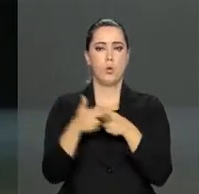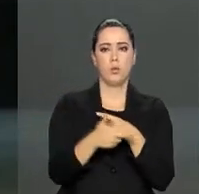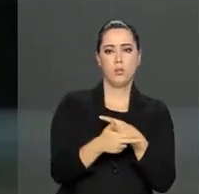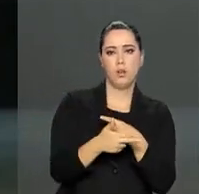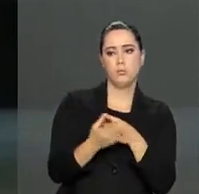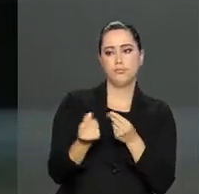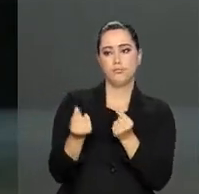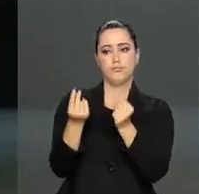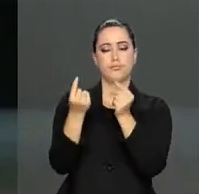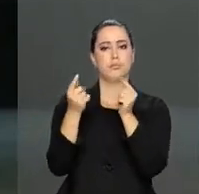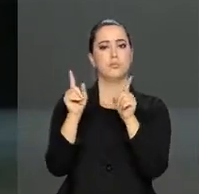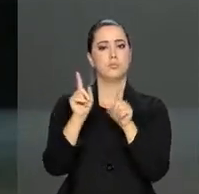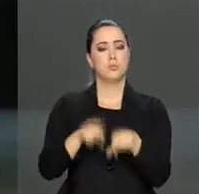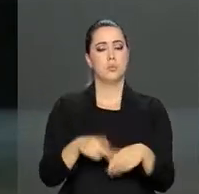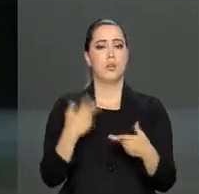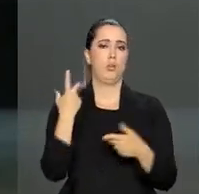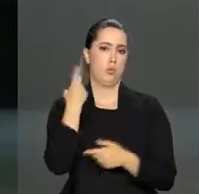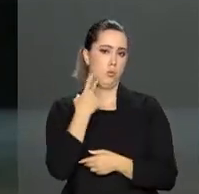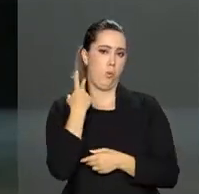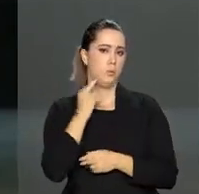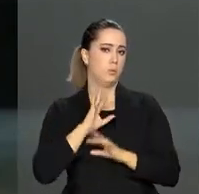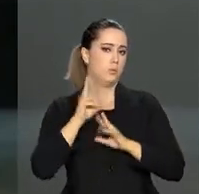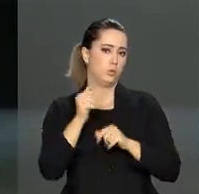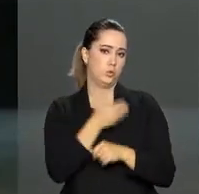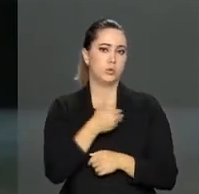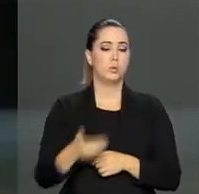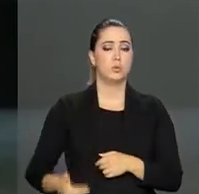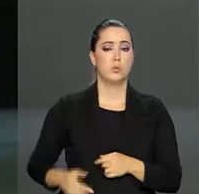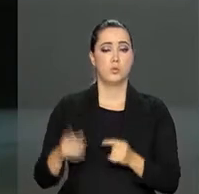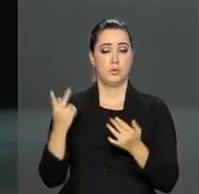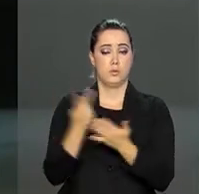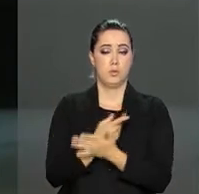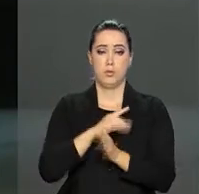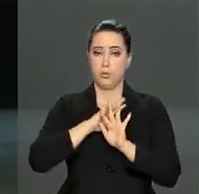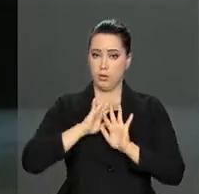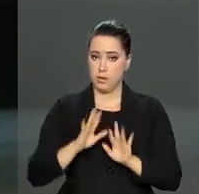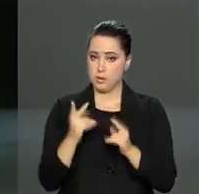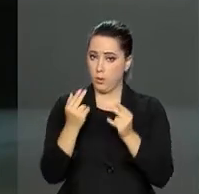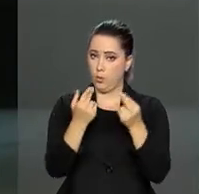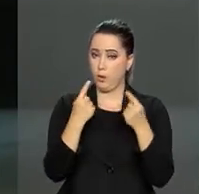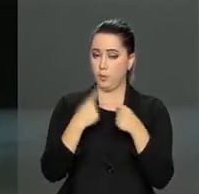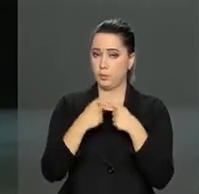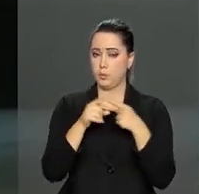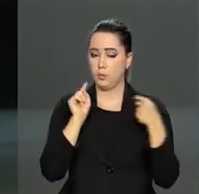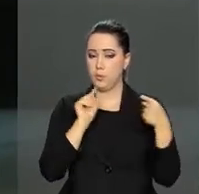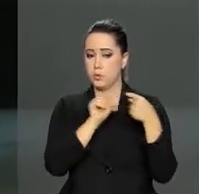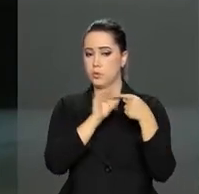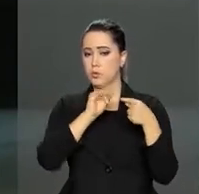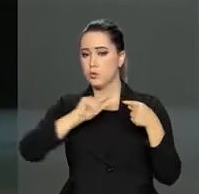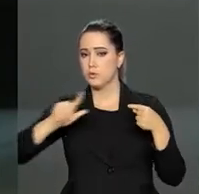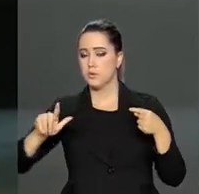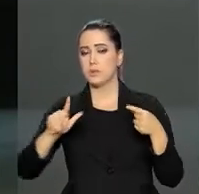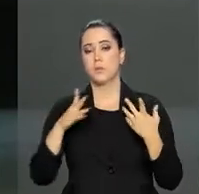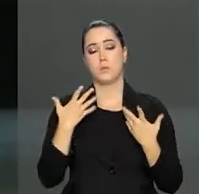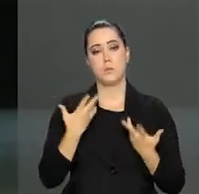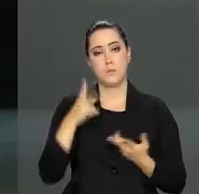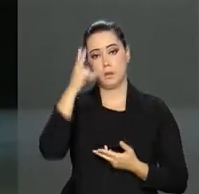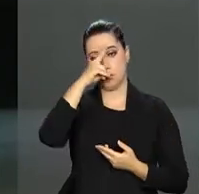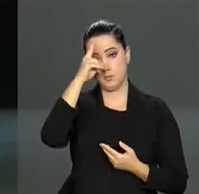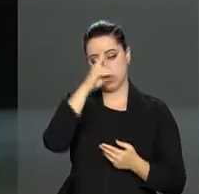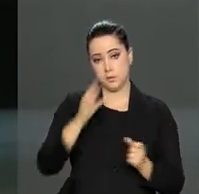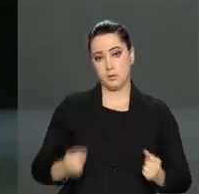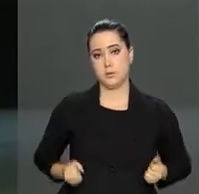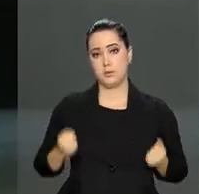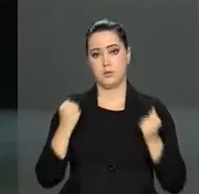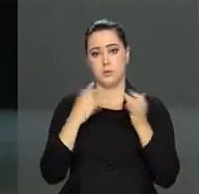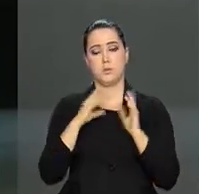é um movimento comum de todo o governo justamente para se atingir a meta fiscal lembrando que as despesas que